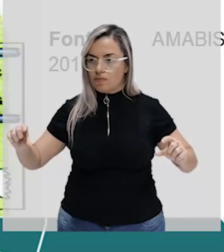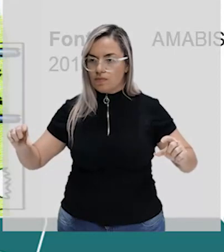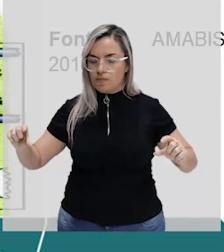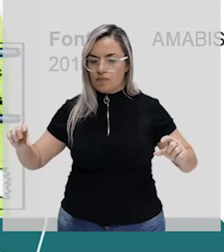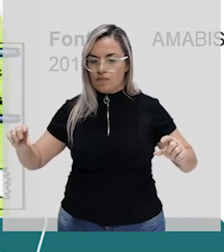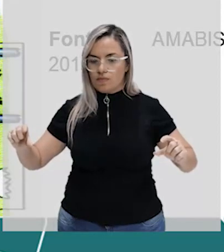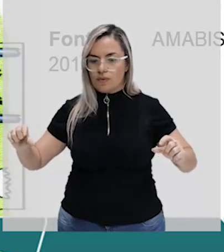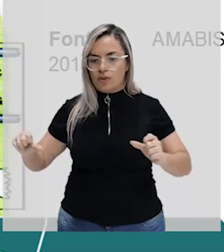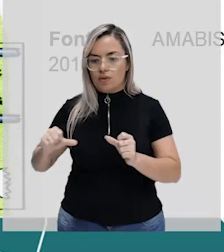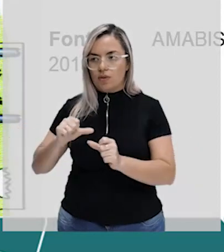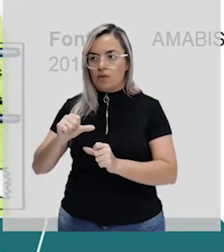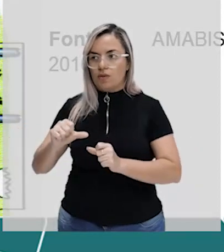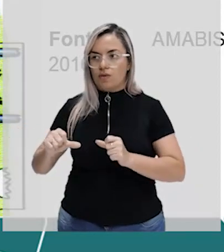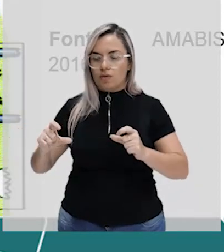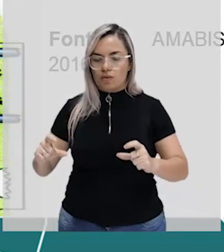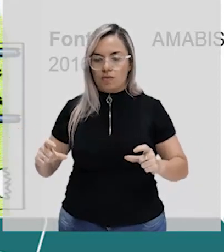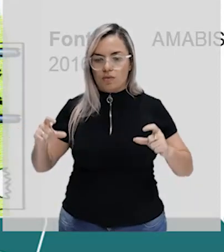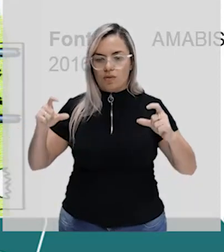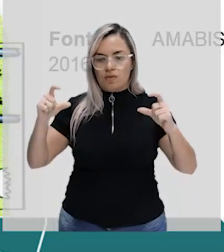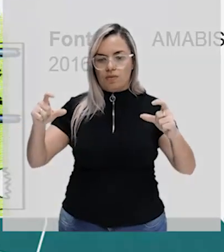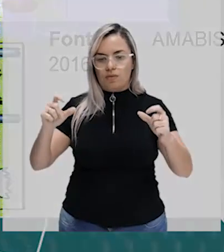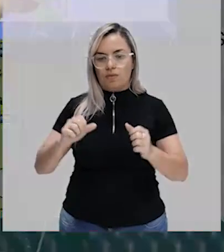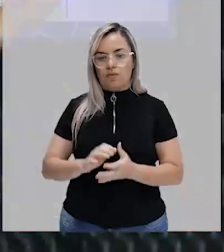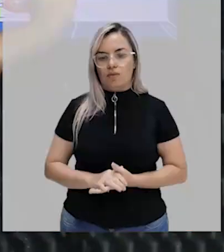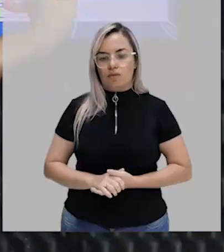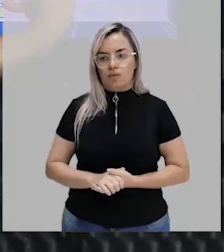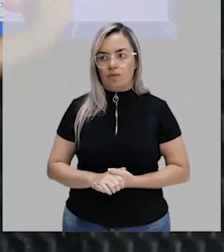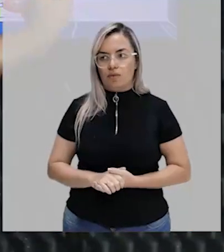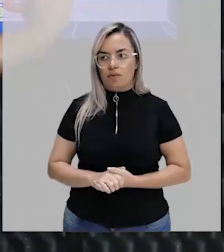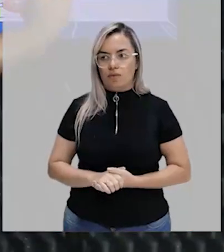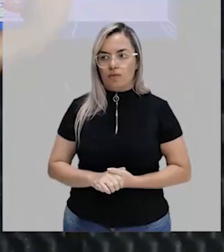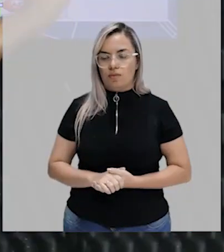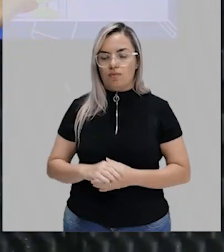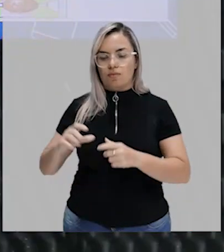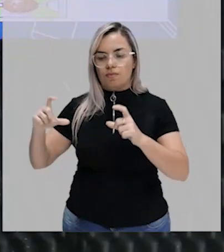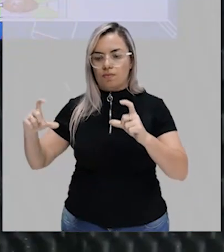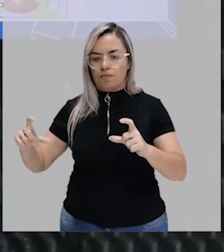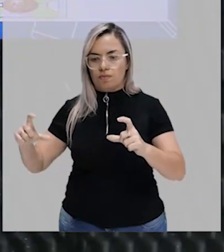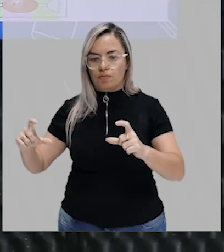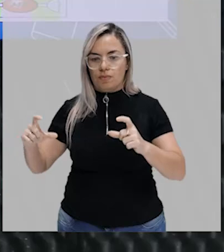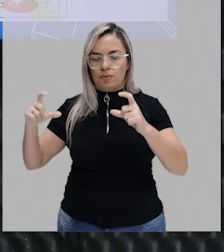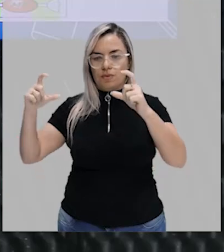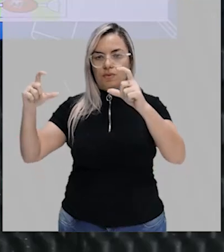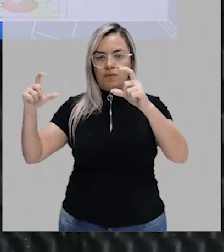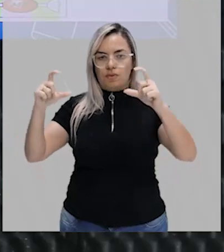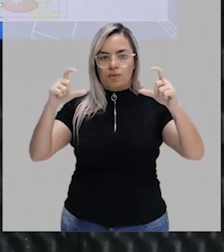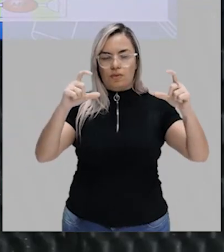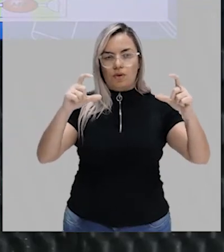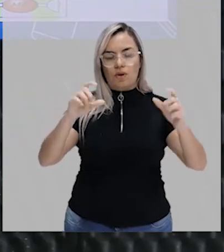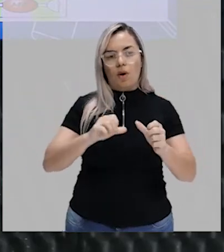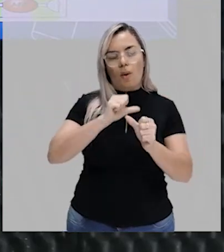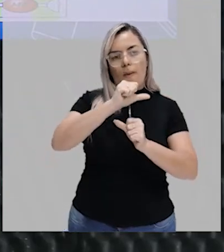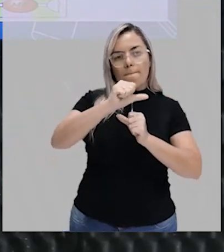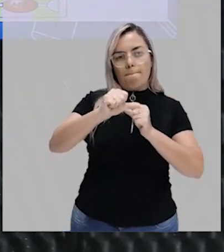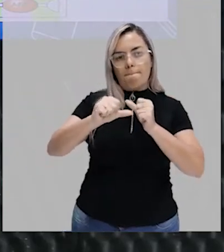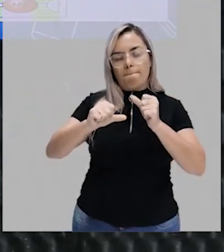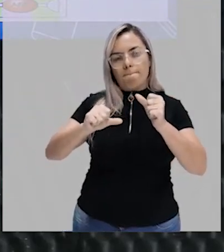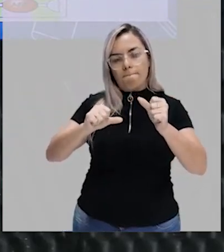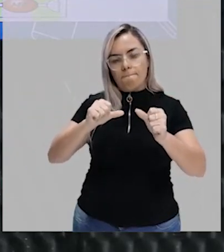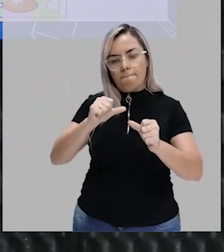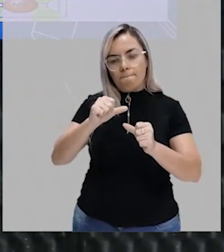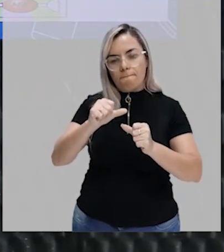Tá aqui ele, ó. Se eu mudar, se ele veio esse pedaço todinho para frente, altera toda a sequência